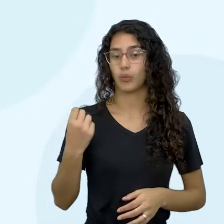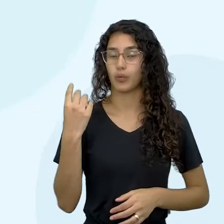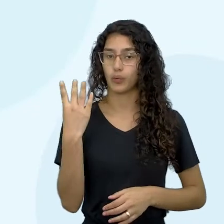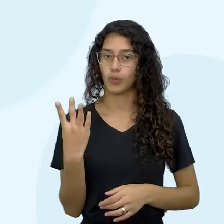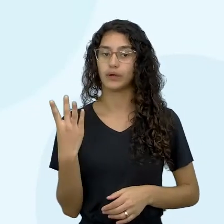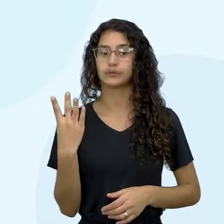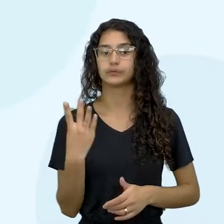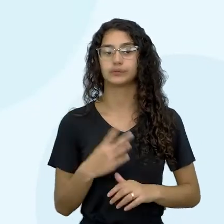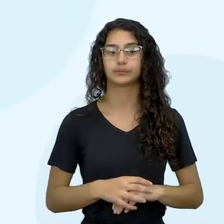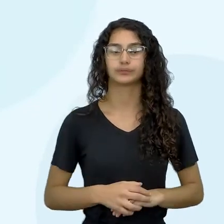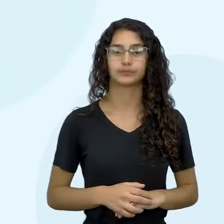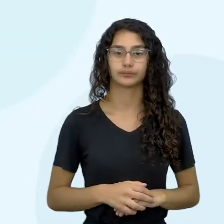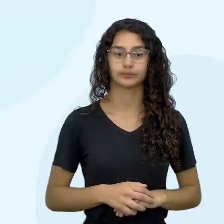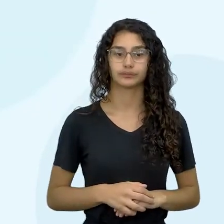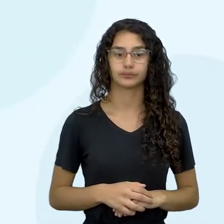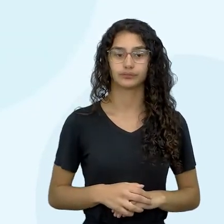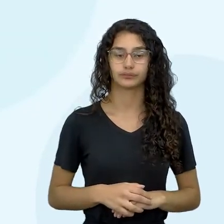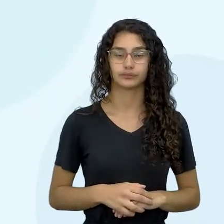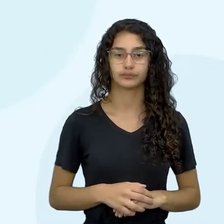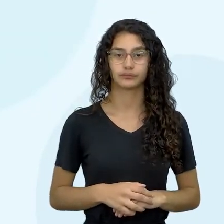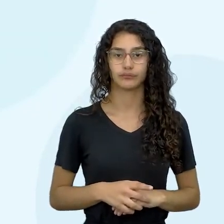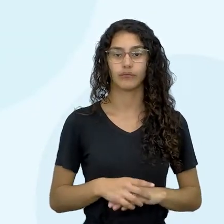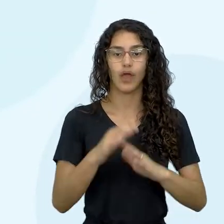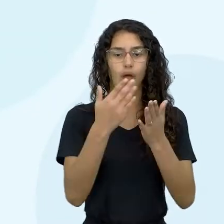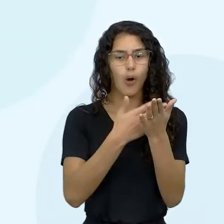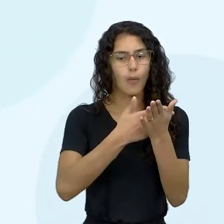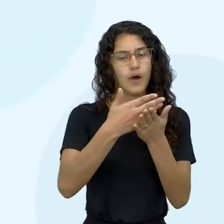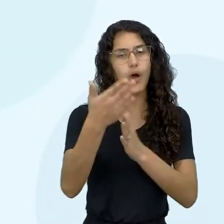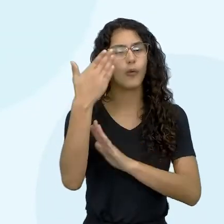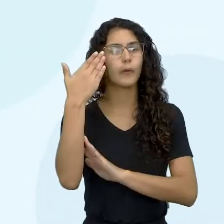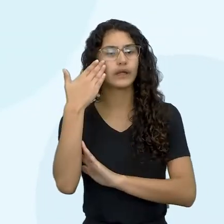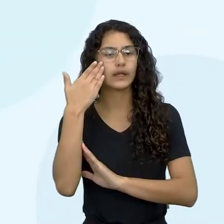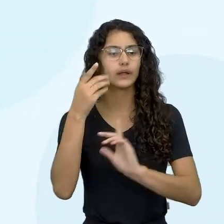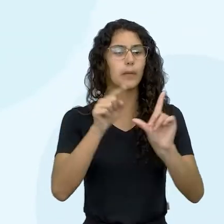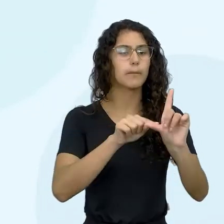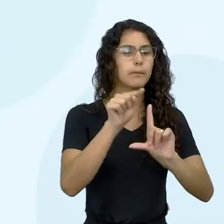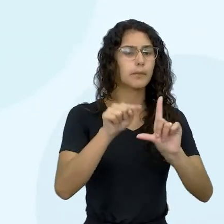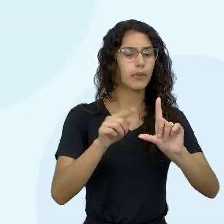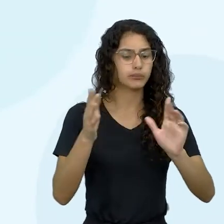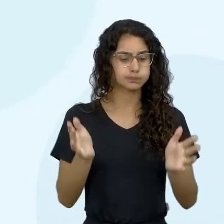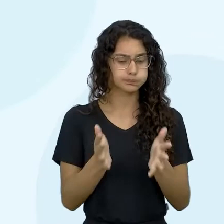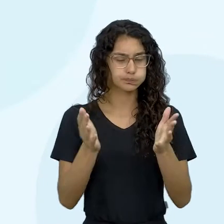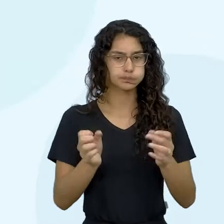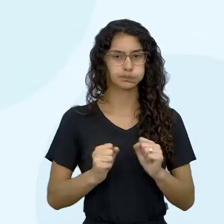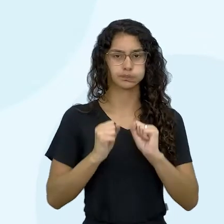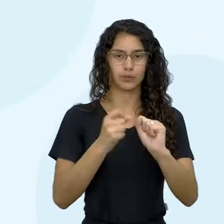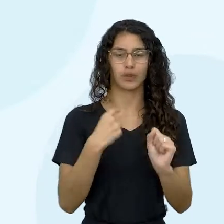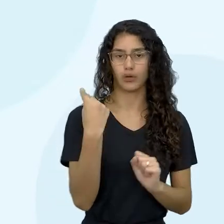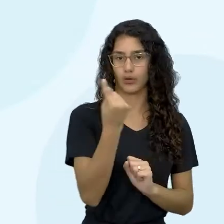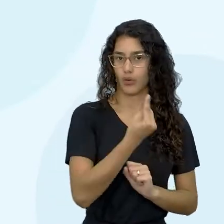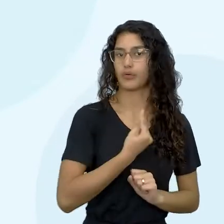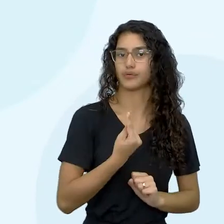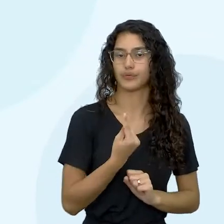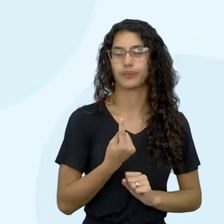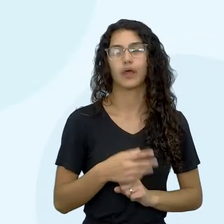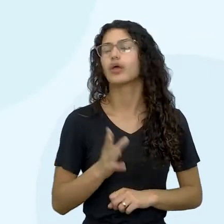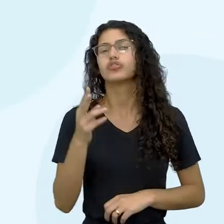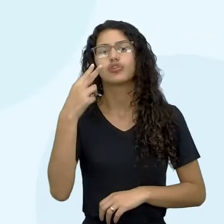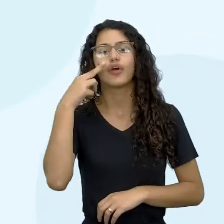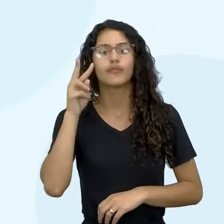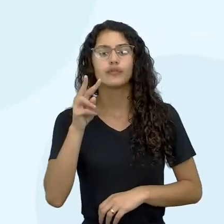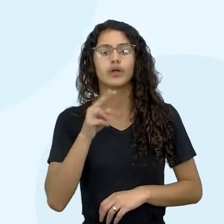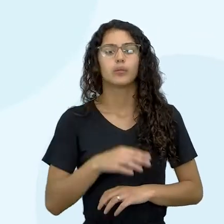da introdução, é começar a compreender os índices que influenciam o nosso poder aquisitivo. Nós já